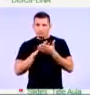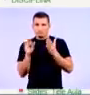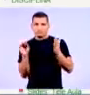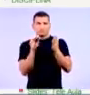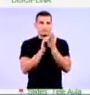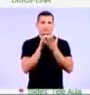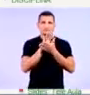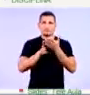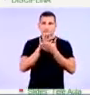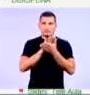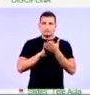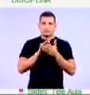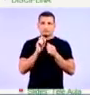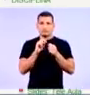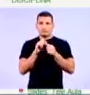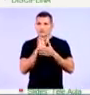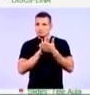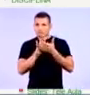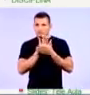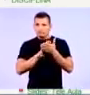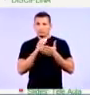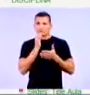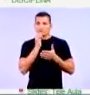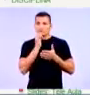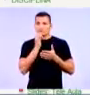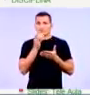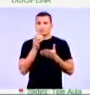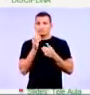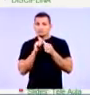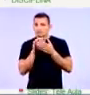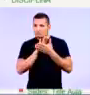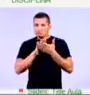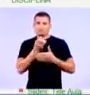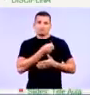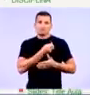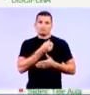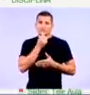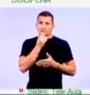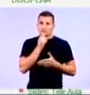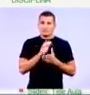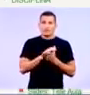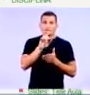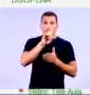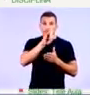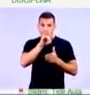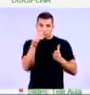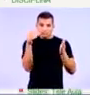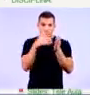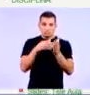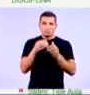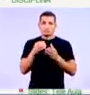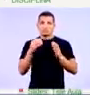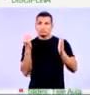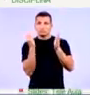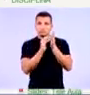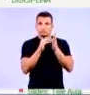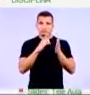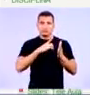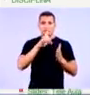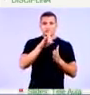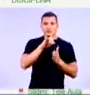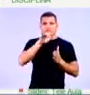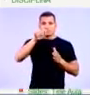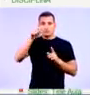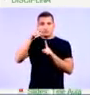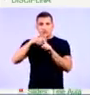não fez tentativa, não tem notas. E a data da entrega, aparece o dia, o mês, o ano e